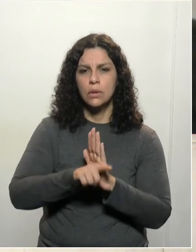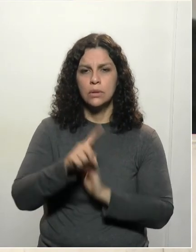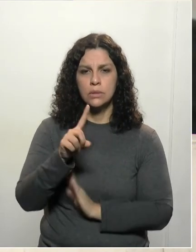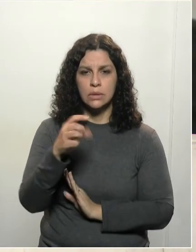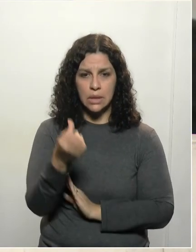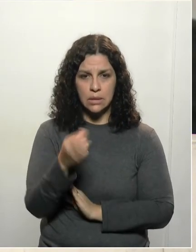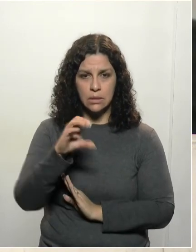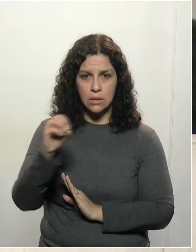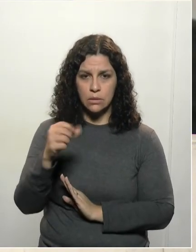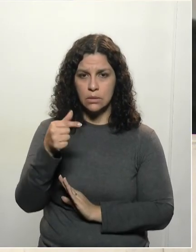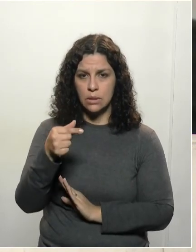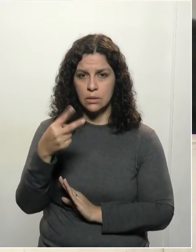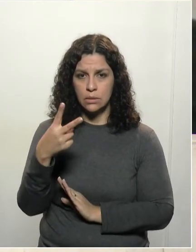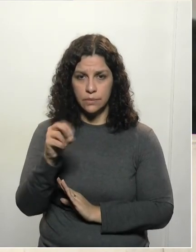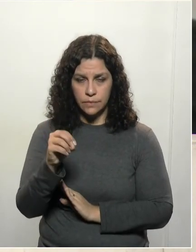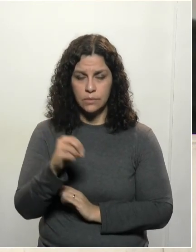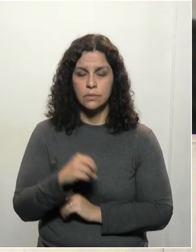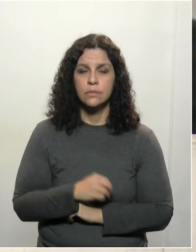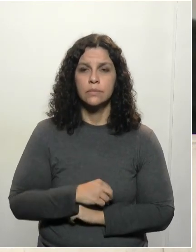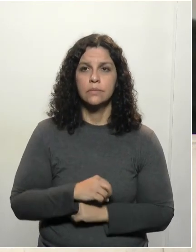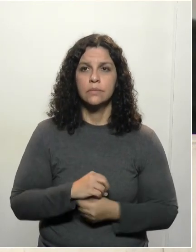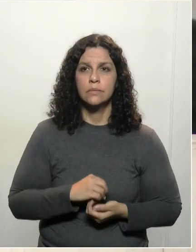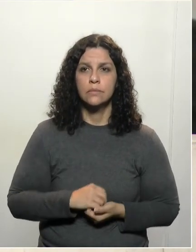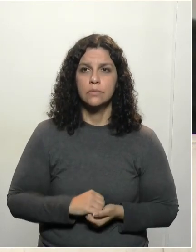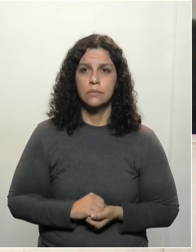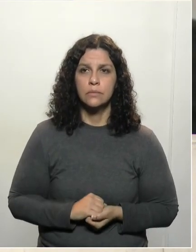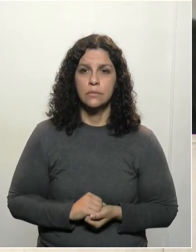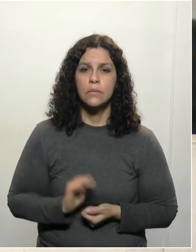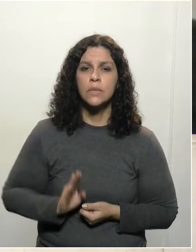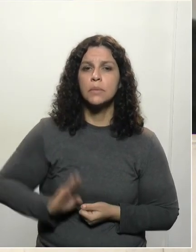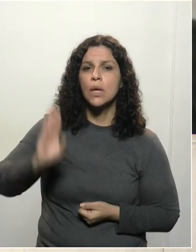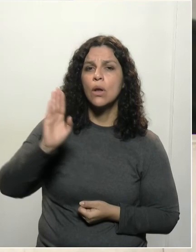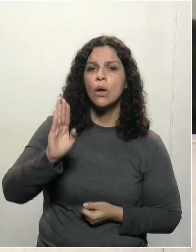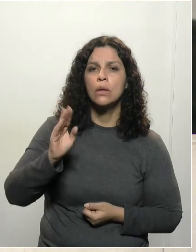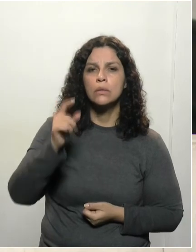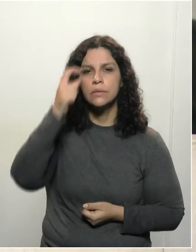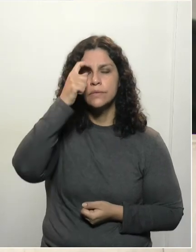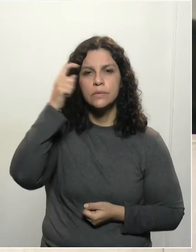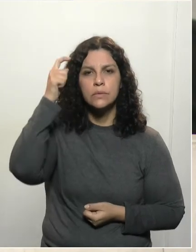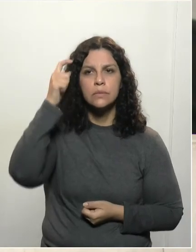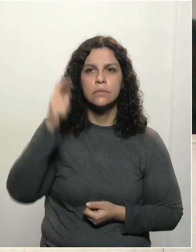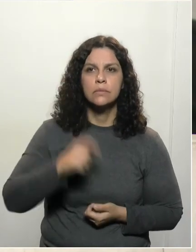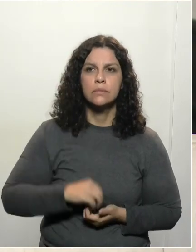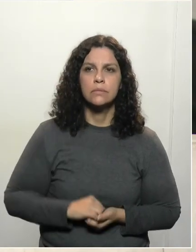número 600, 720. Pela ordem, deputado Fruit.